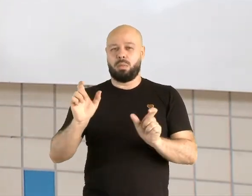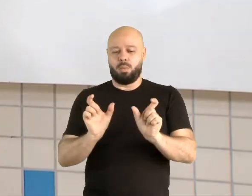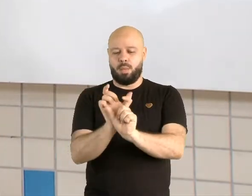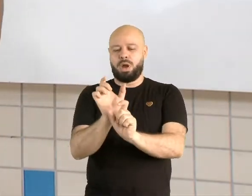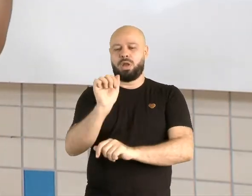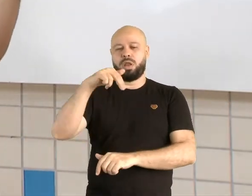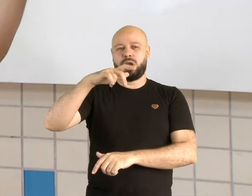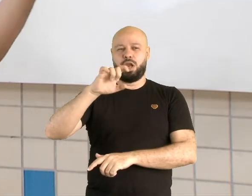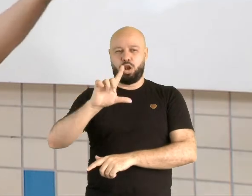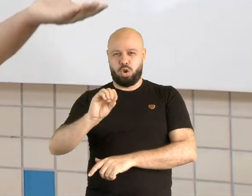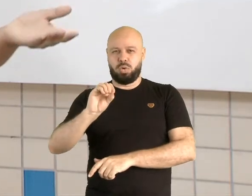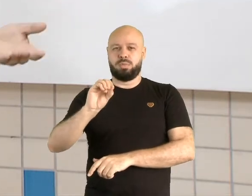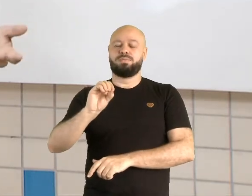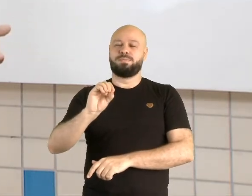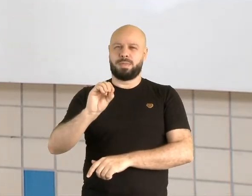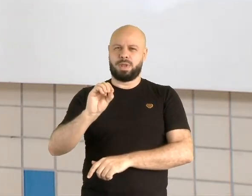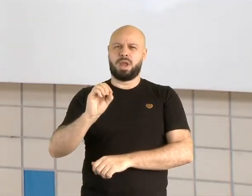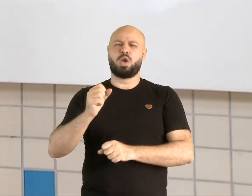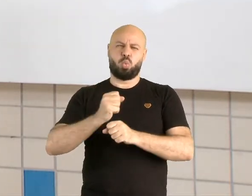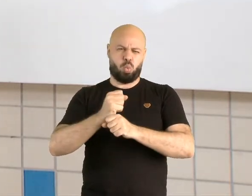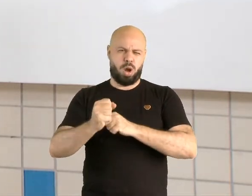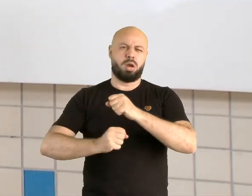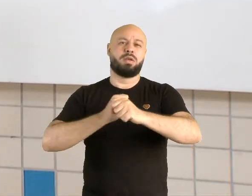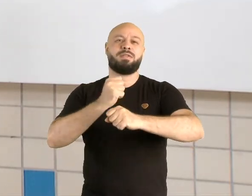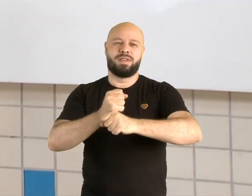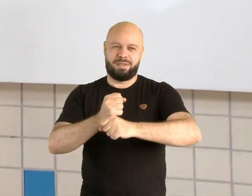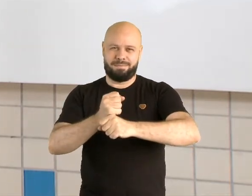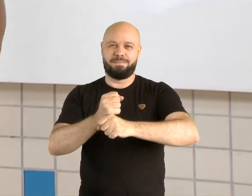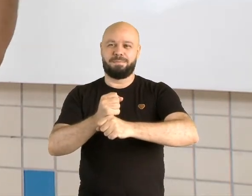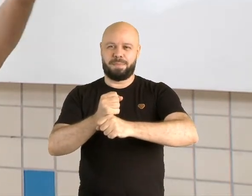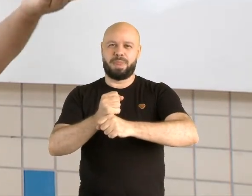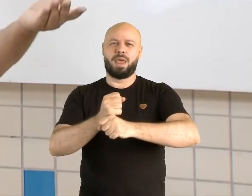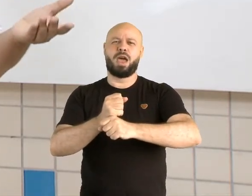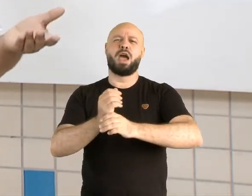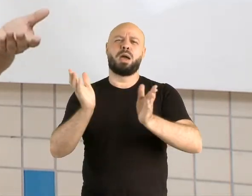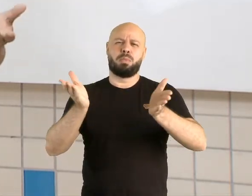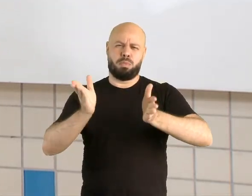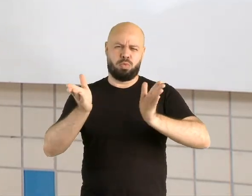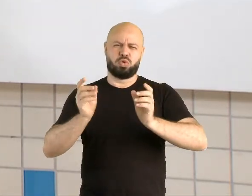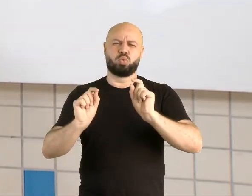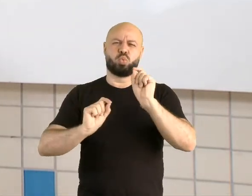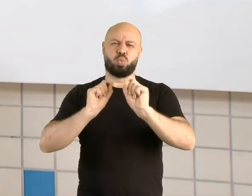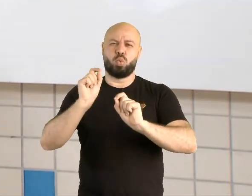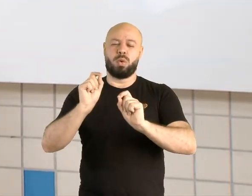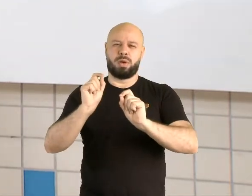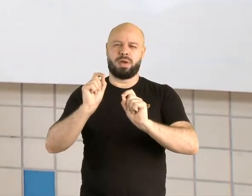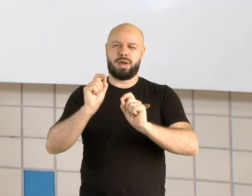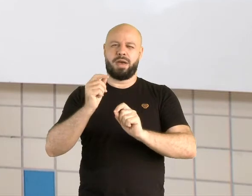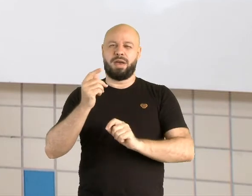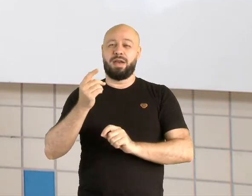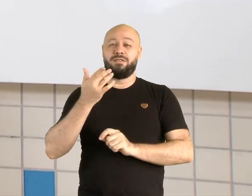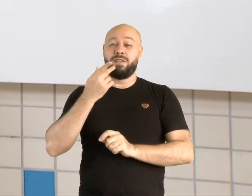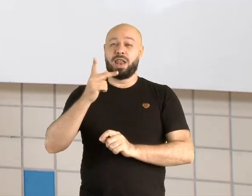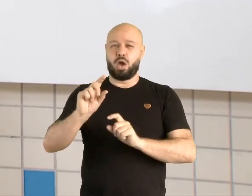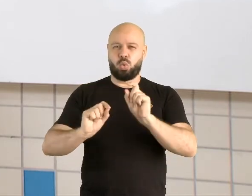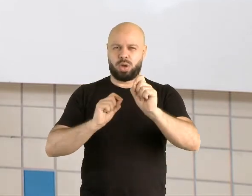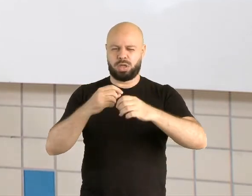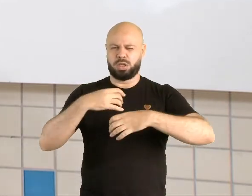Daqui ano que vem, a gente já vai poder falar da seguinte